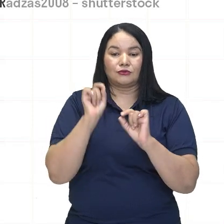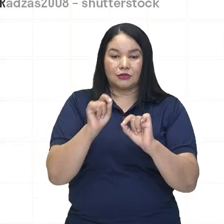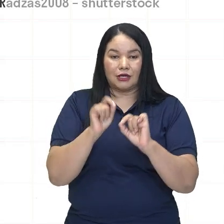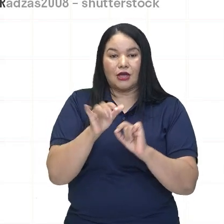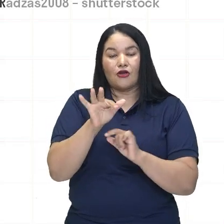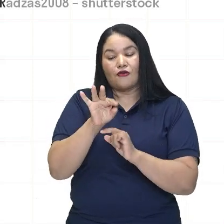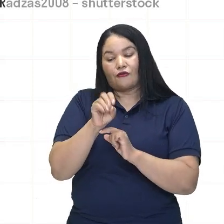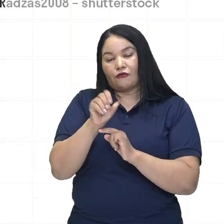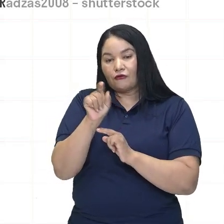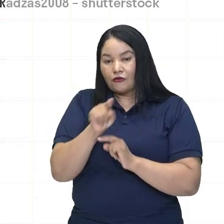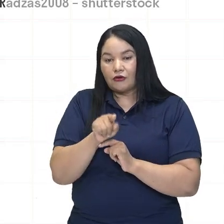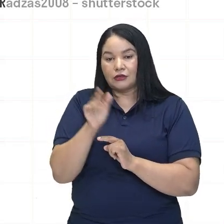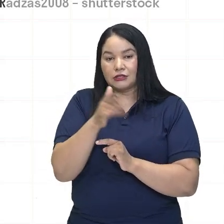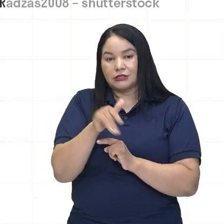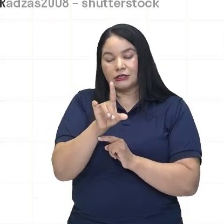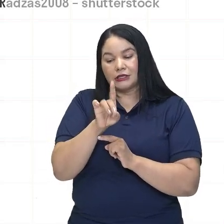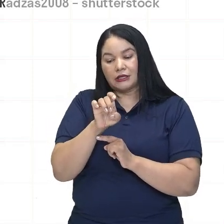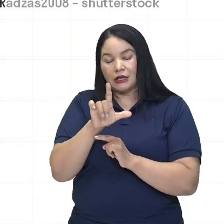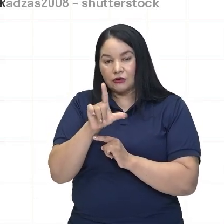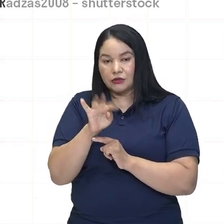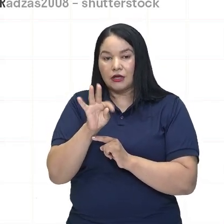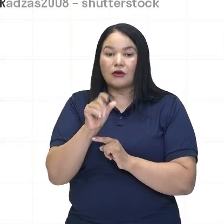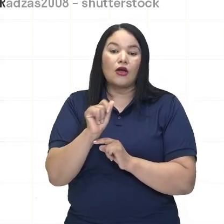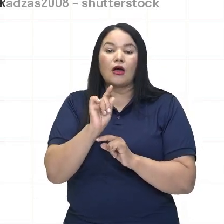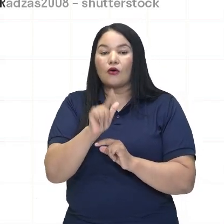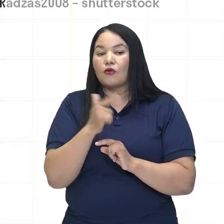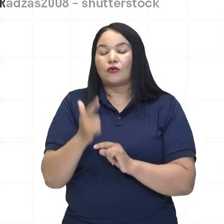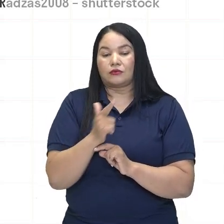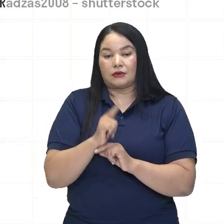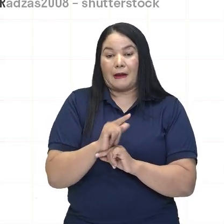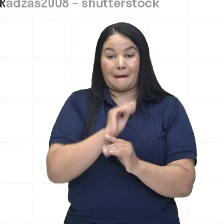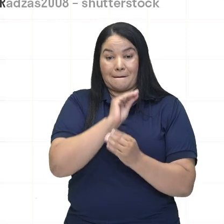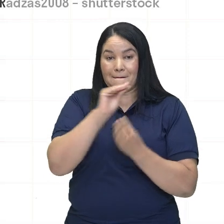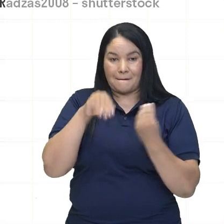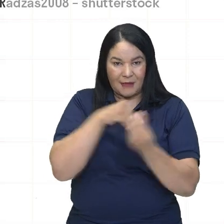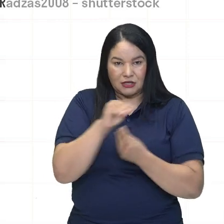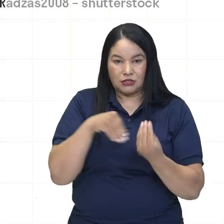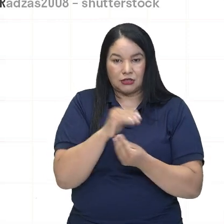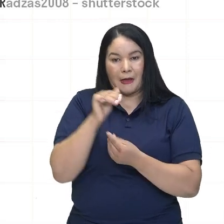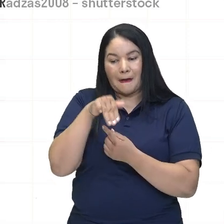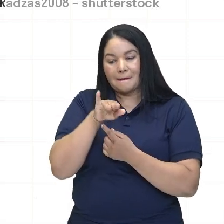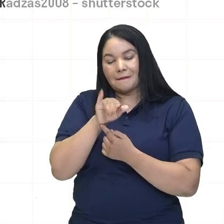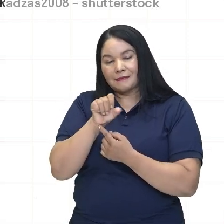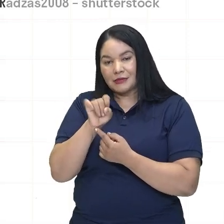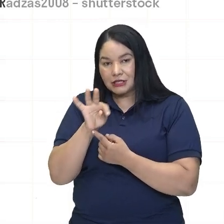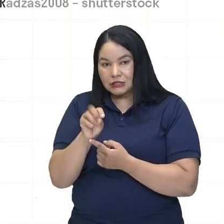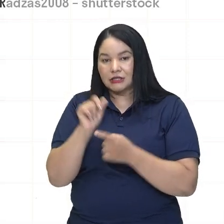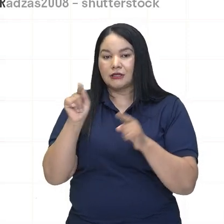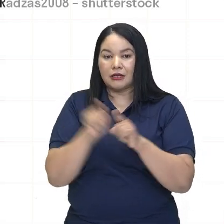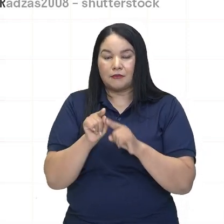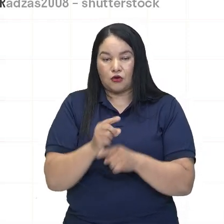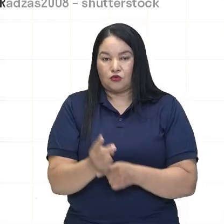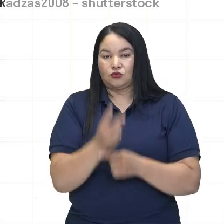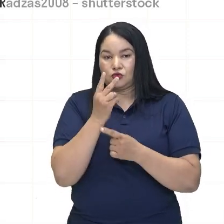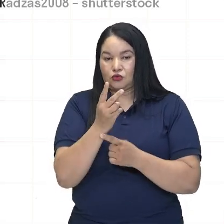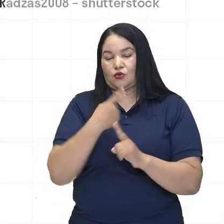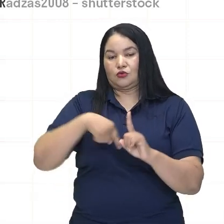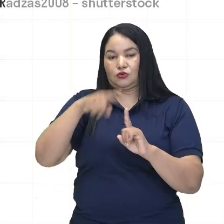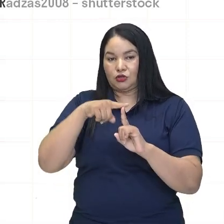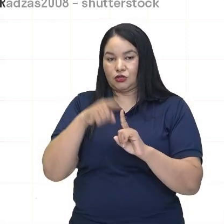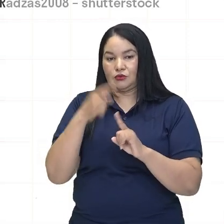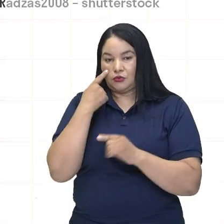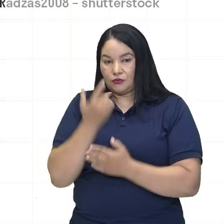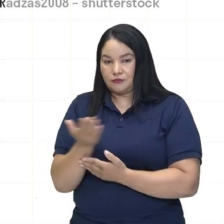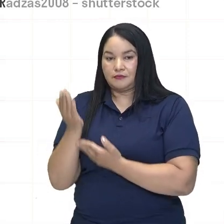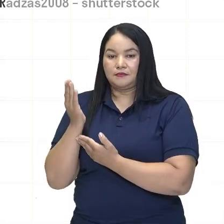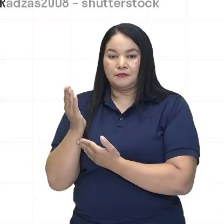delta. E a mista é quando ele vem ali os dois, né? O estuário e o delta, tá bom? A gente vai ter ali a foz